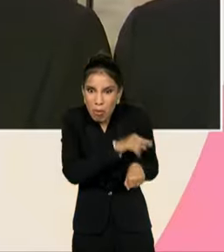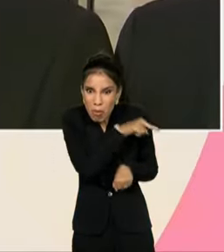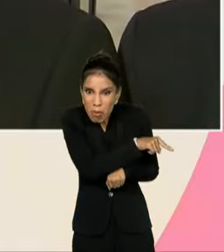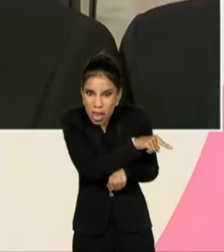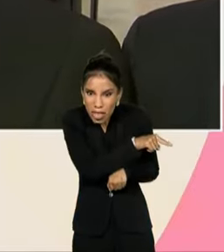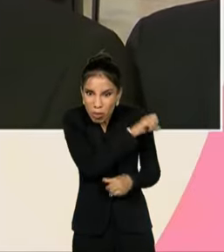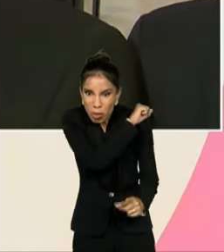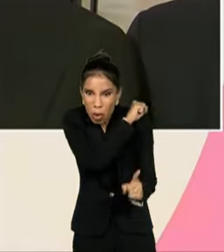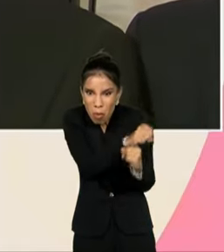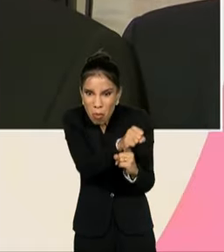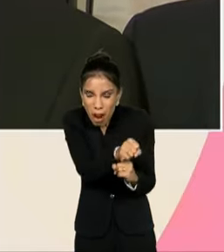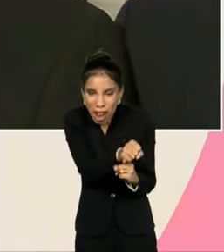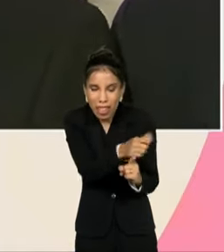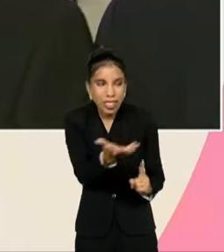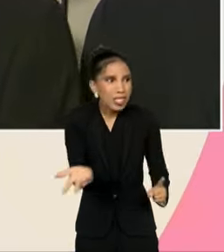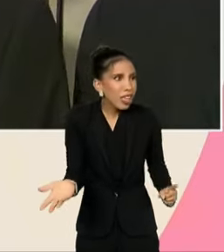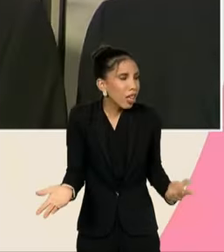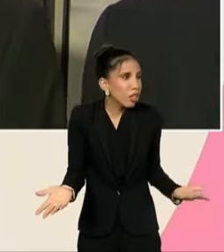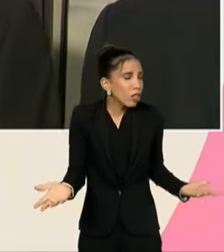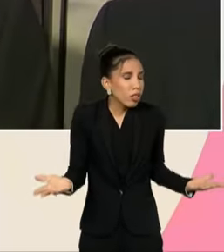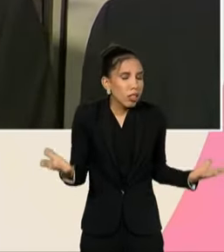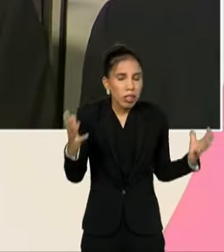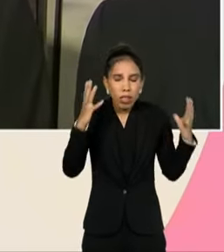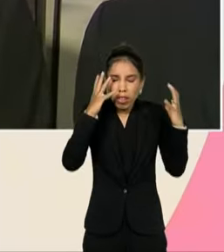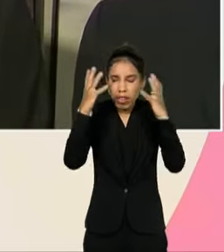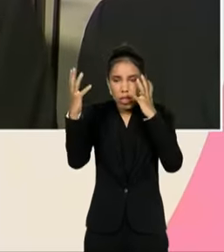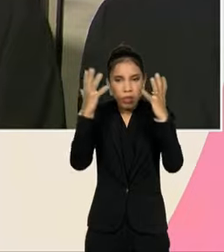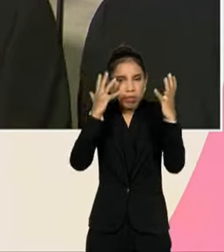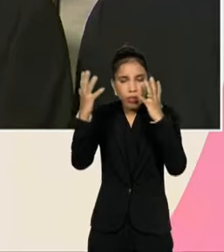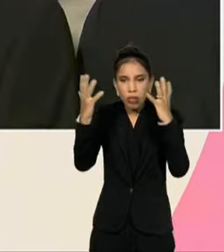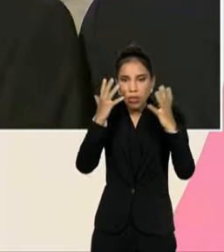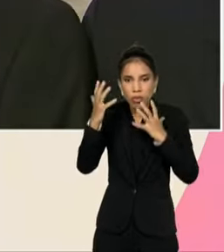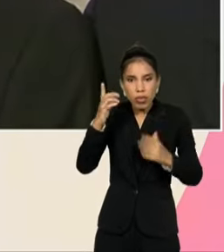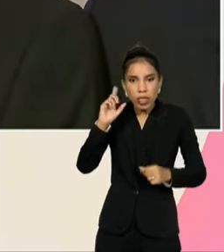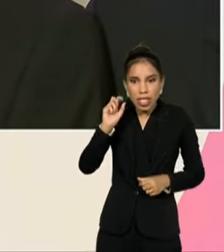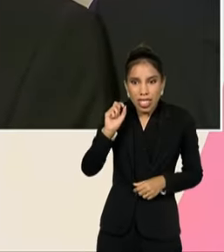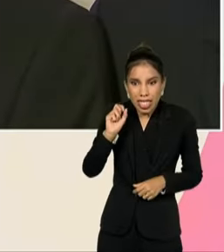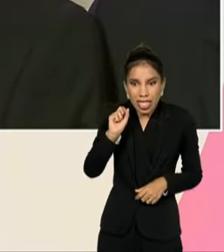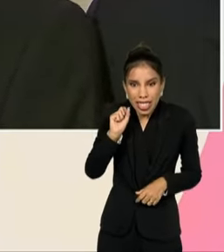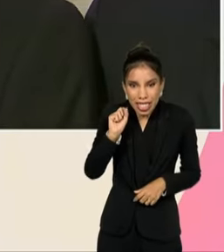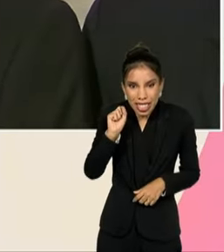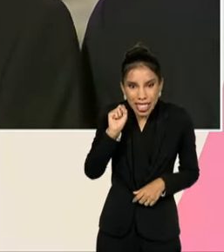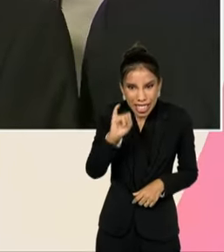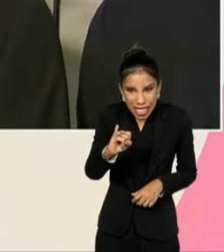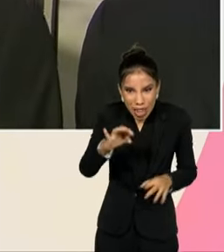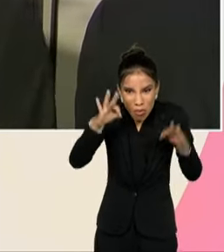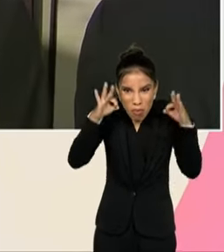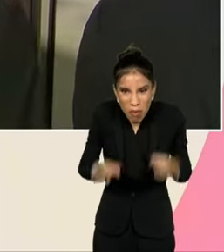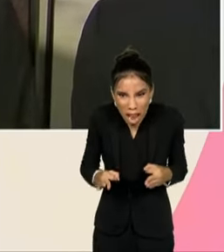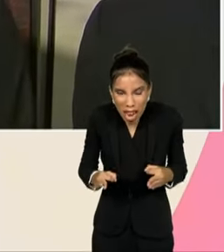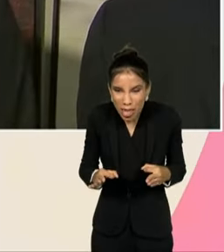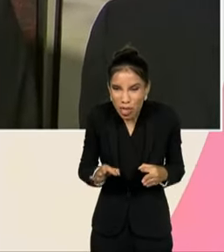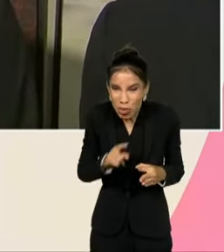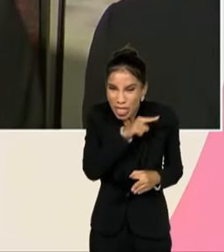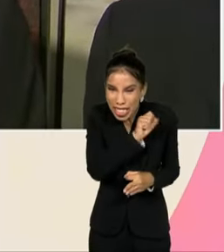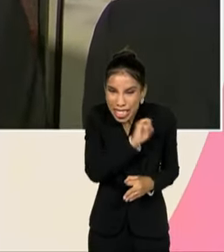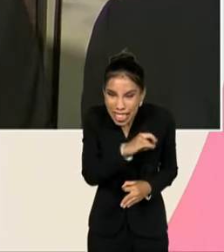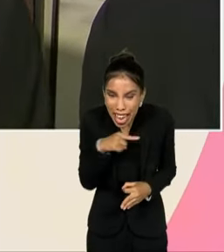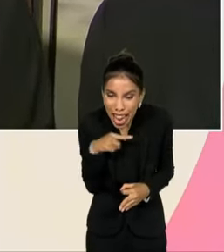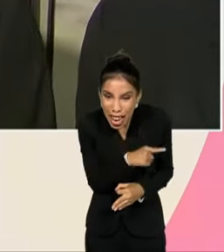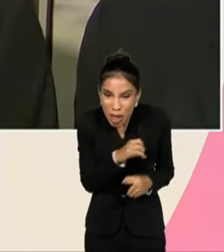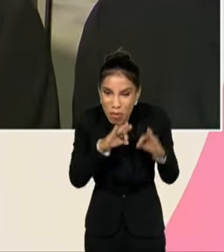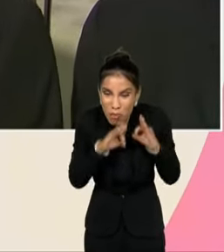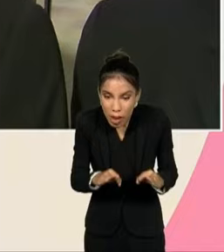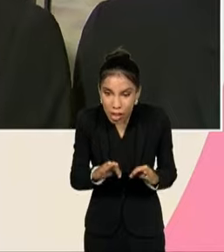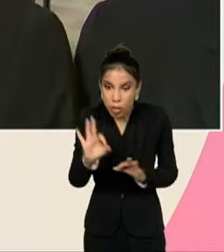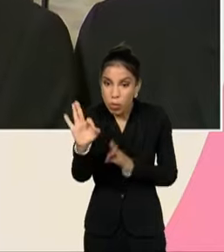Ultrapassa as instituições. Isso vai para um lado, assim... Se realmente foi isso, se ele realmente foi o cara que planejou, que estava participando da